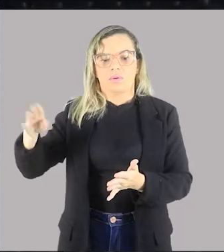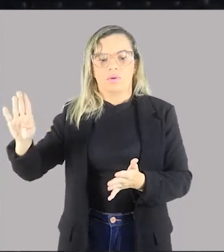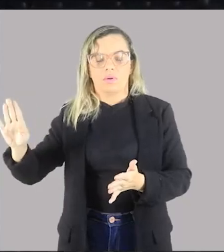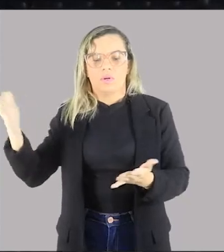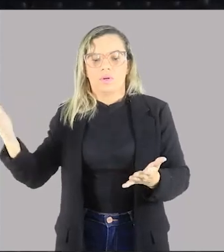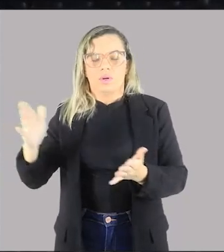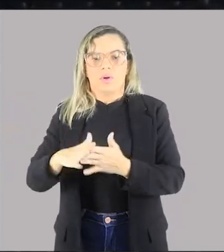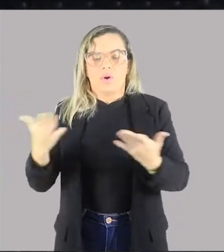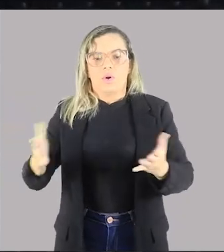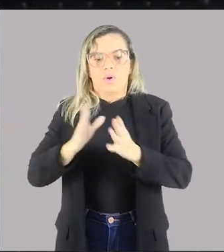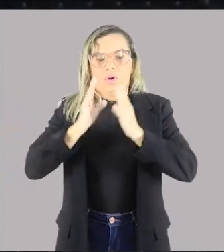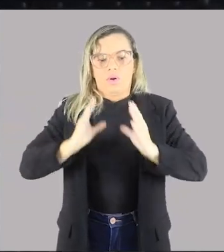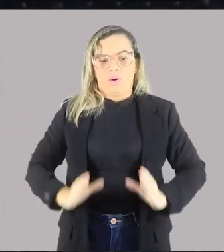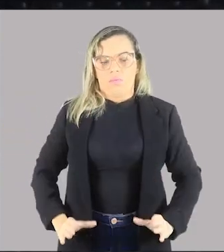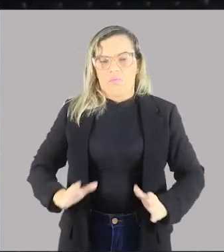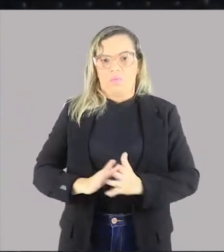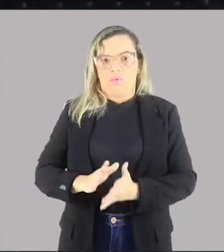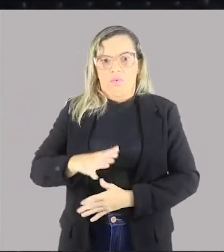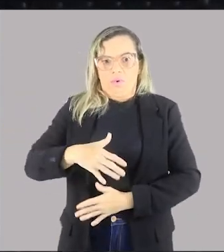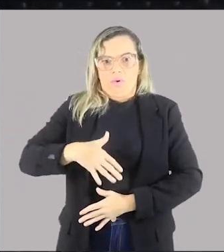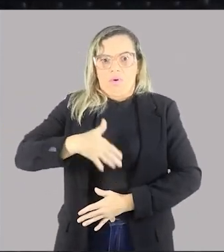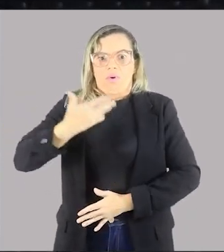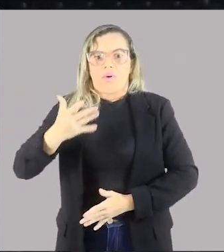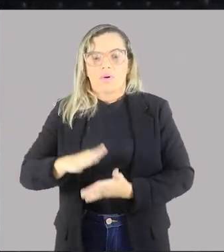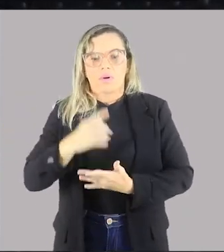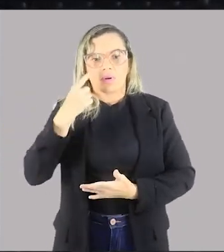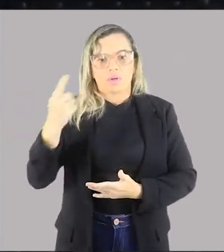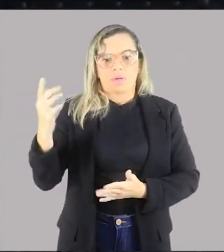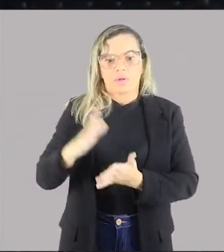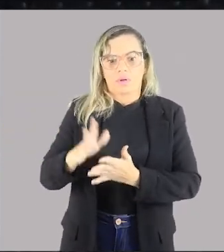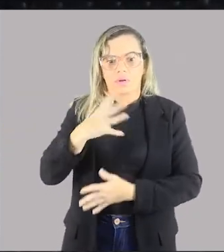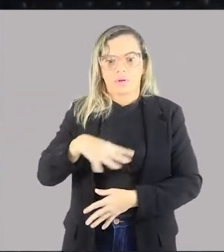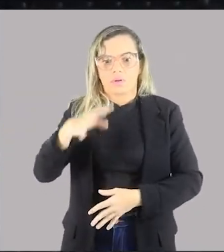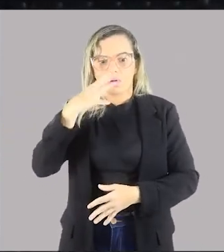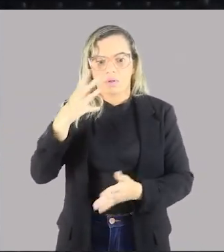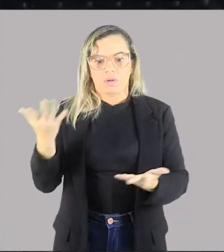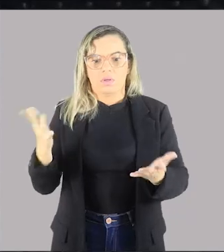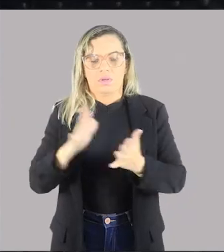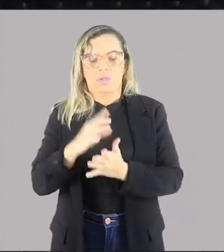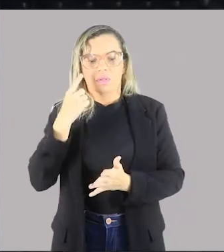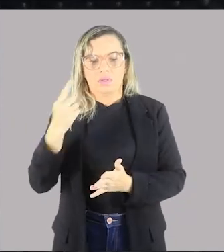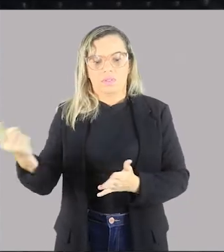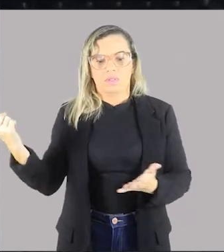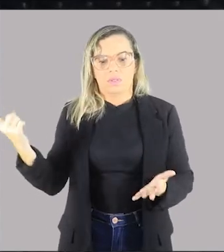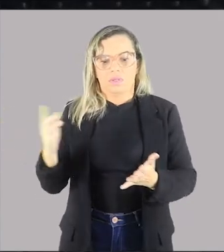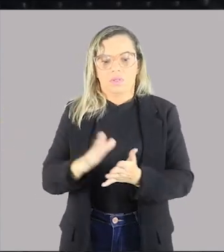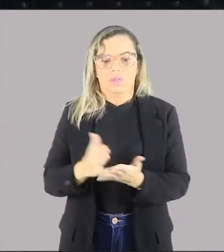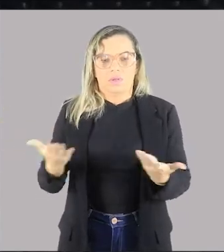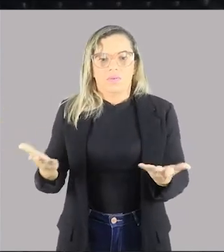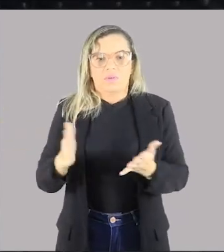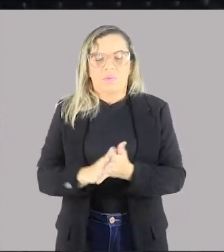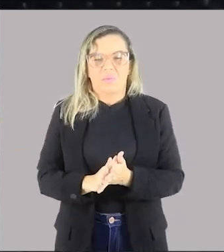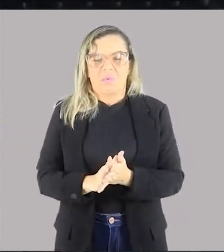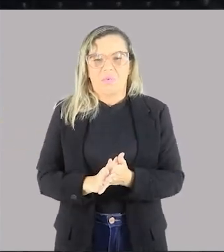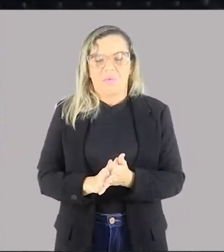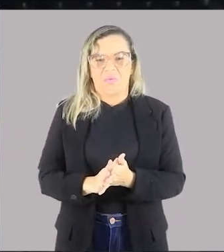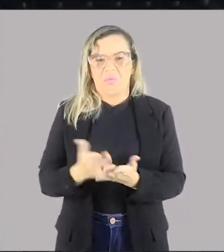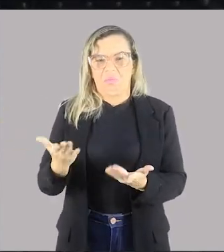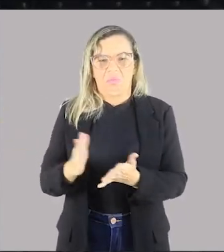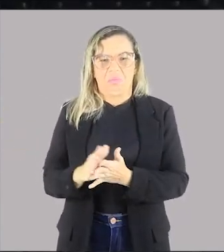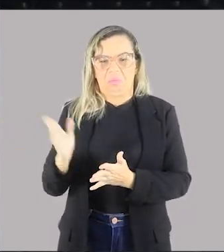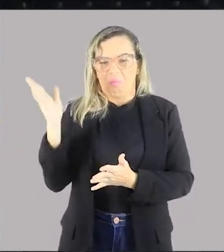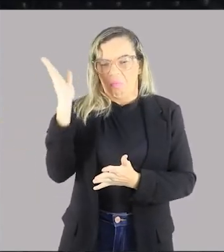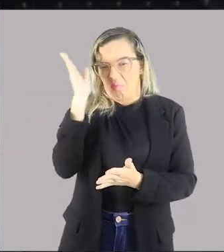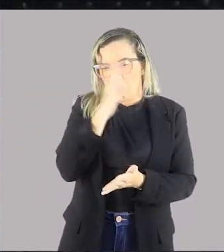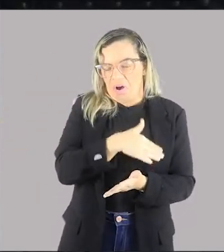escandalosa. Significa a mesma coisa, basicamente. Ser incontinente é ter uma conduta escandalosa, uma conduta de má fama. Portanto,